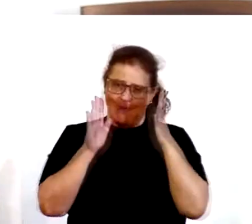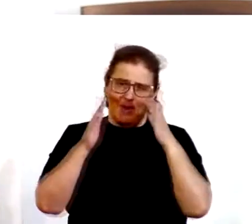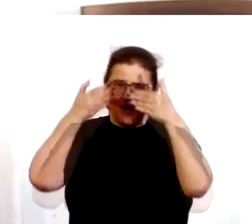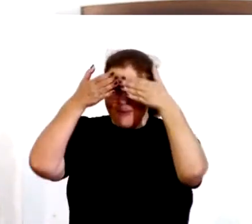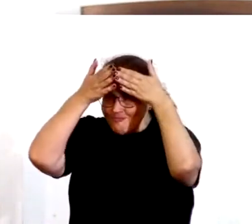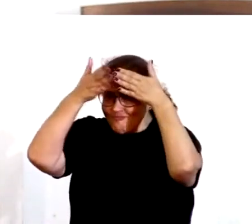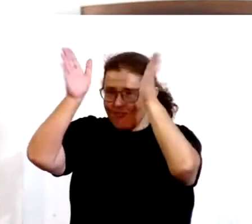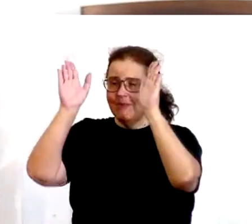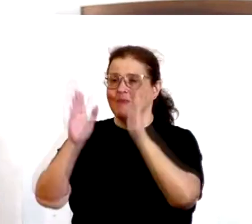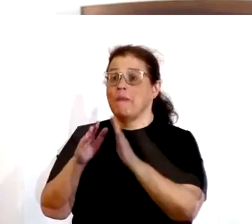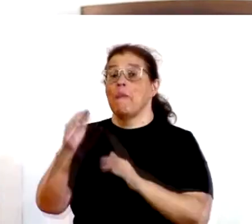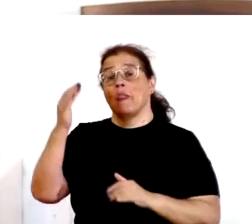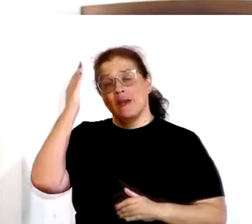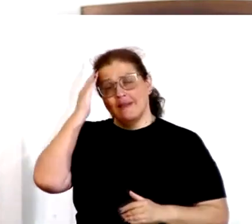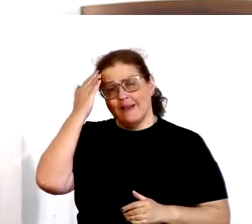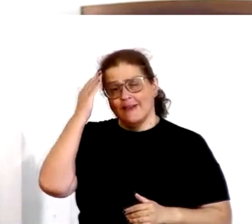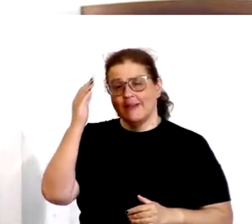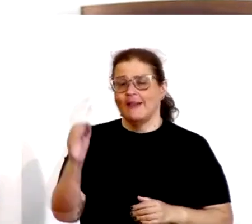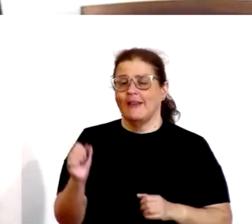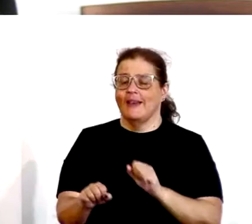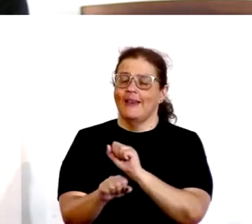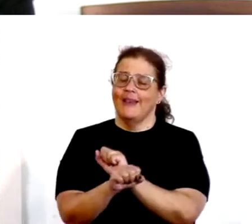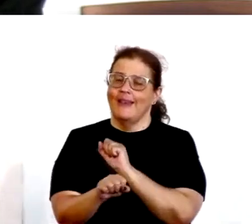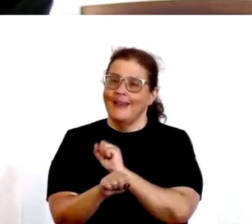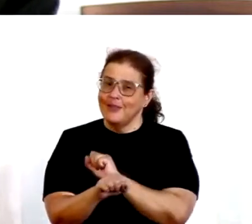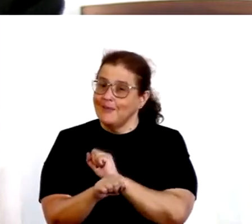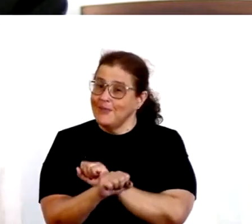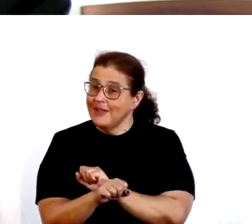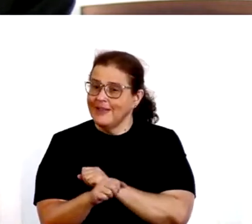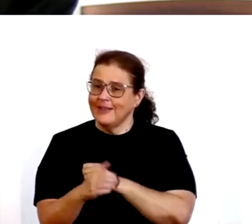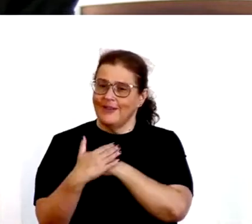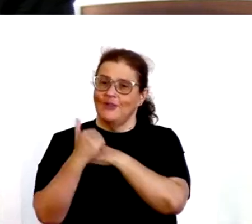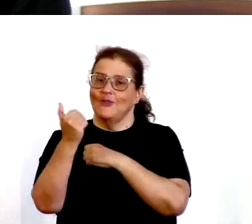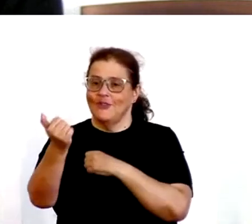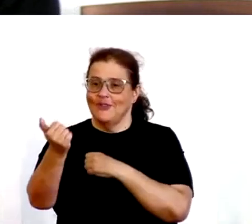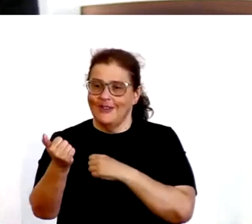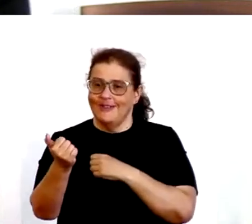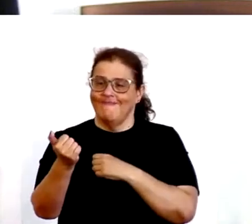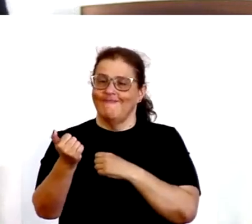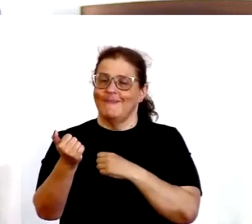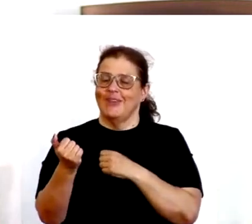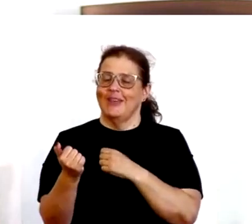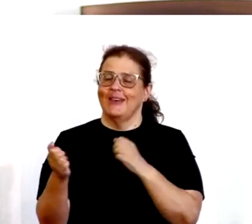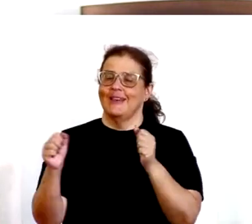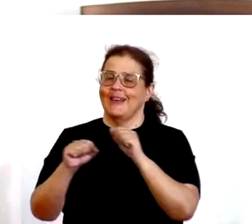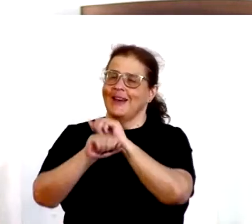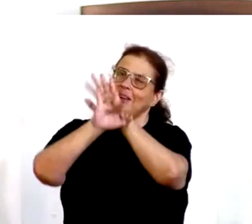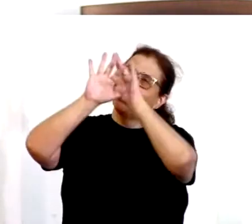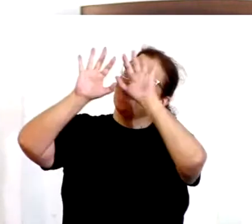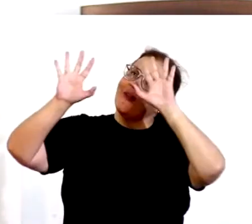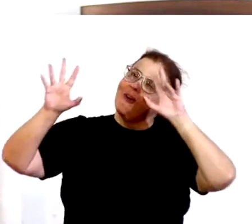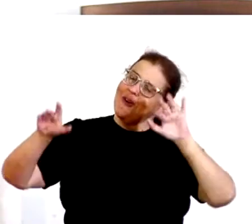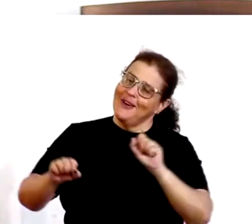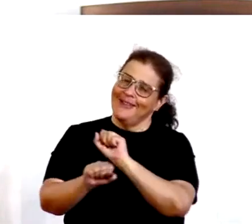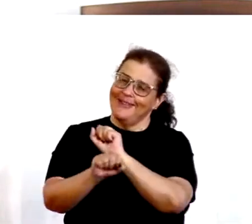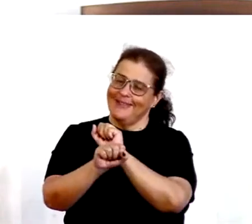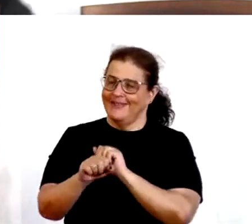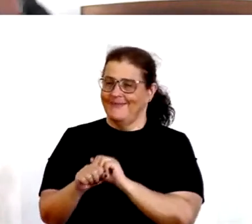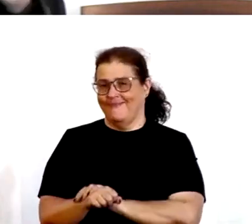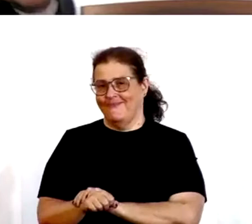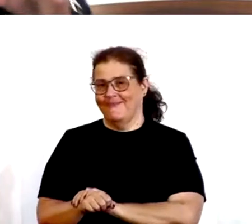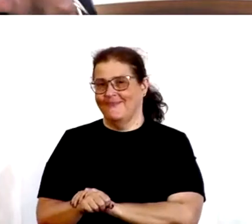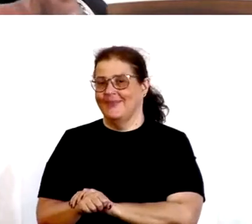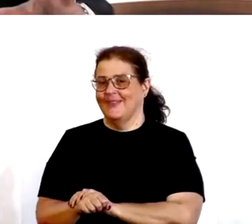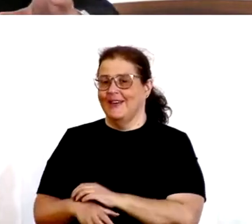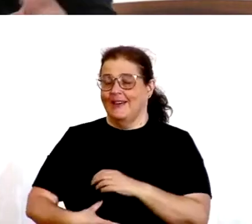saberdes qual é a esperança do seu chamamento, qual é a riqueza da glória da sua herança nos santos.